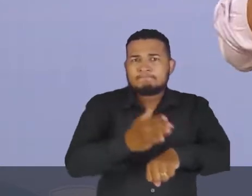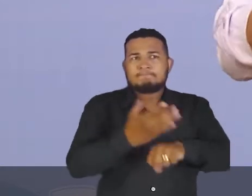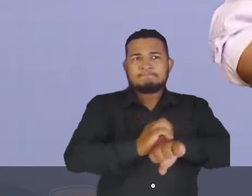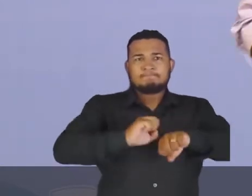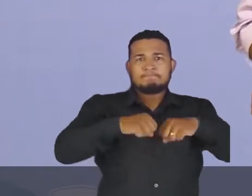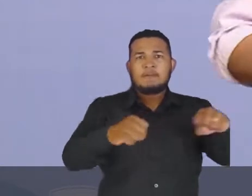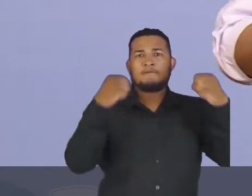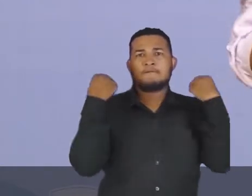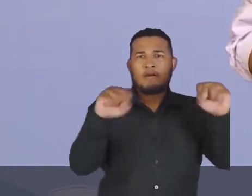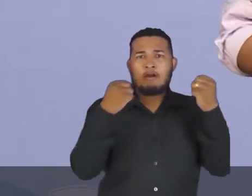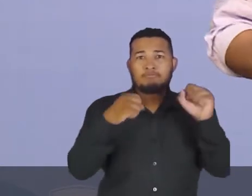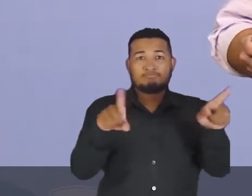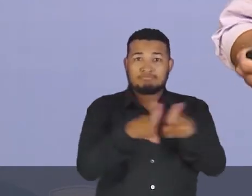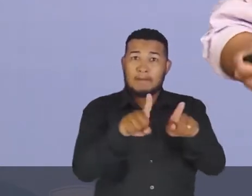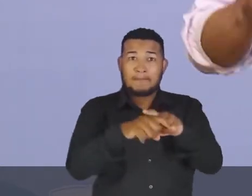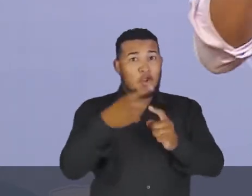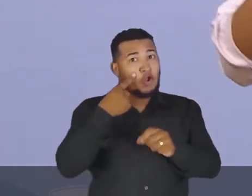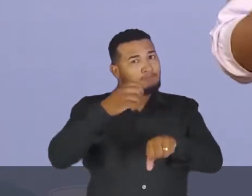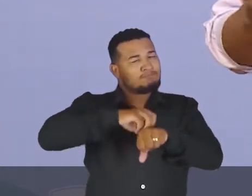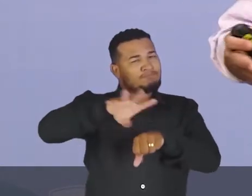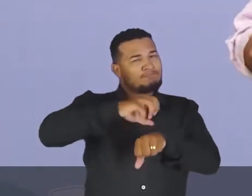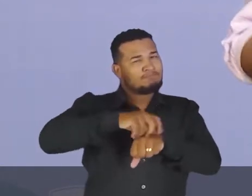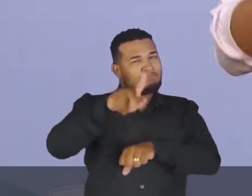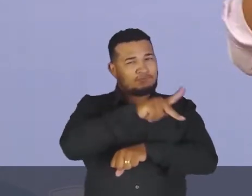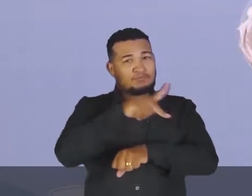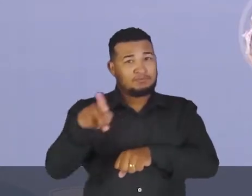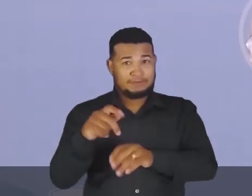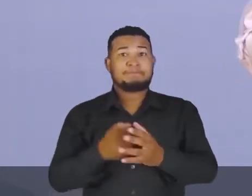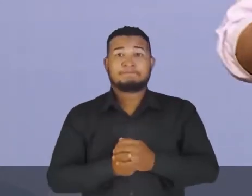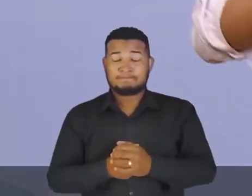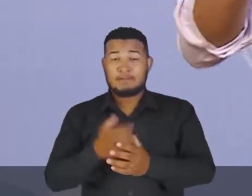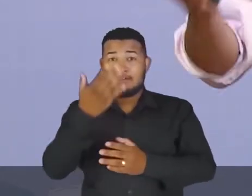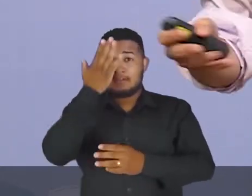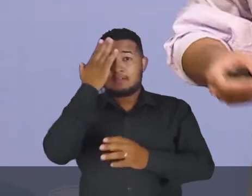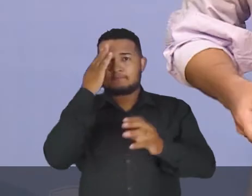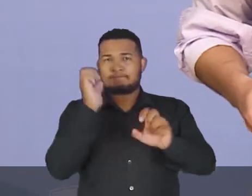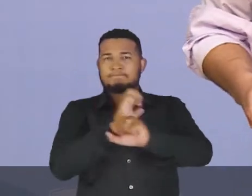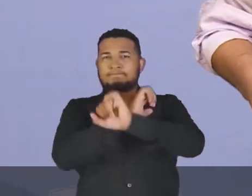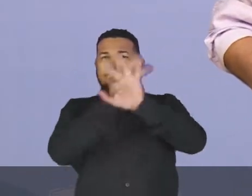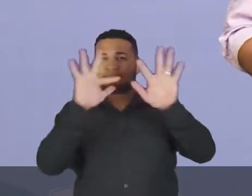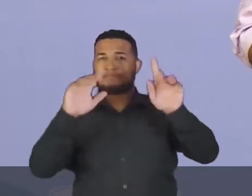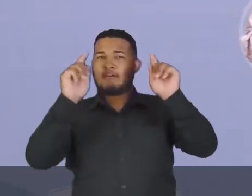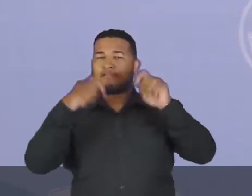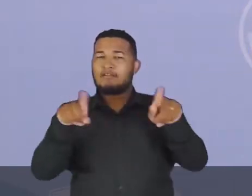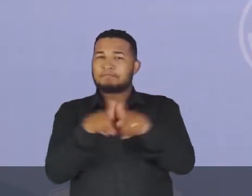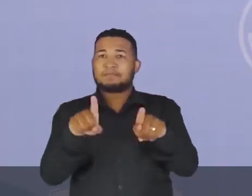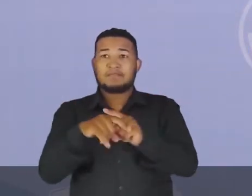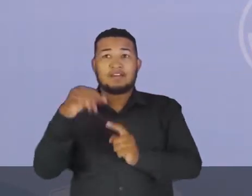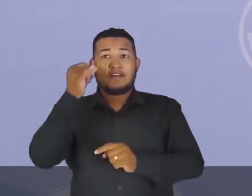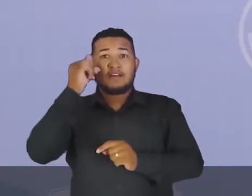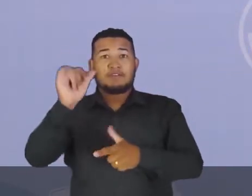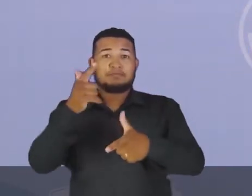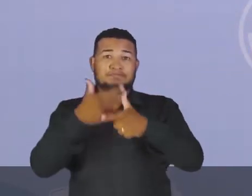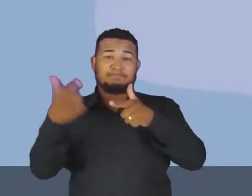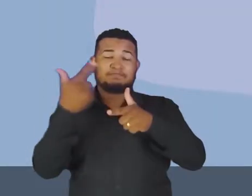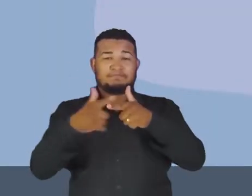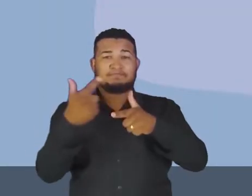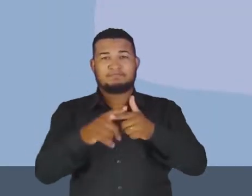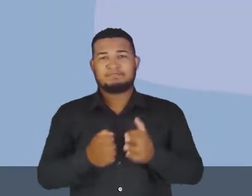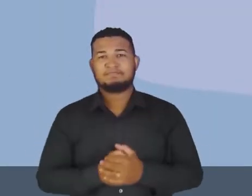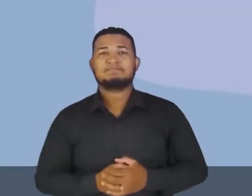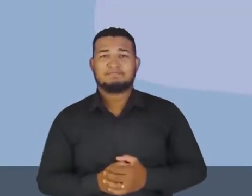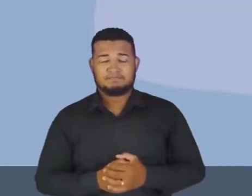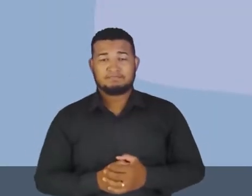que o seu professor está falando para você aqui agora, você vai entender e poder evitar esse tipo de problema. Volta no slide comigo